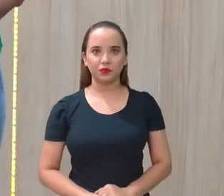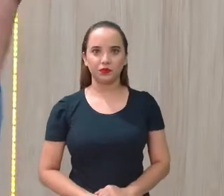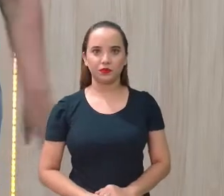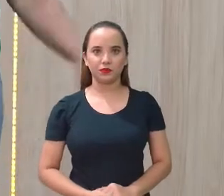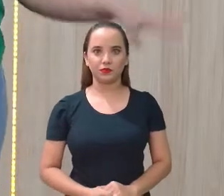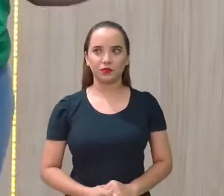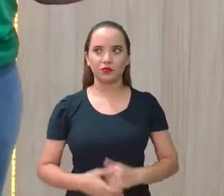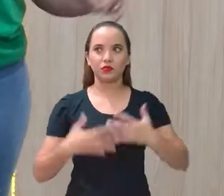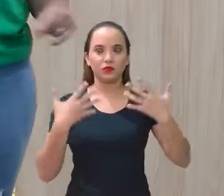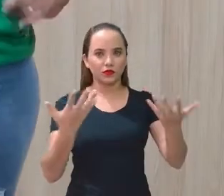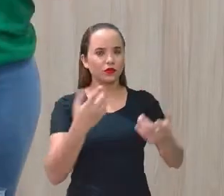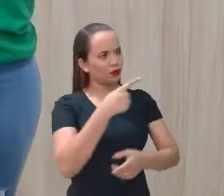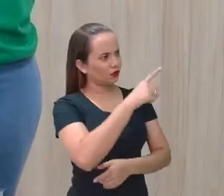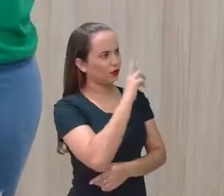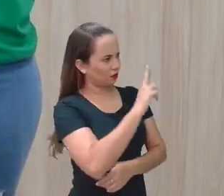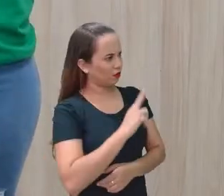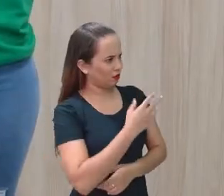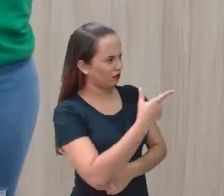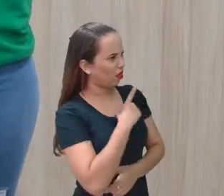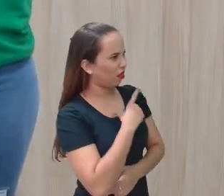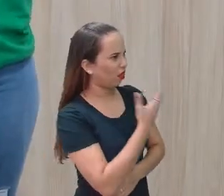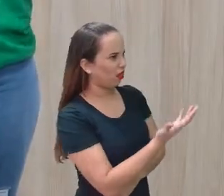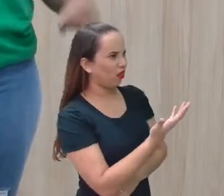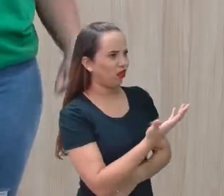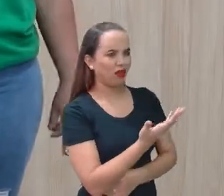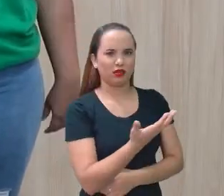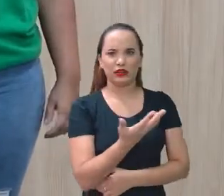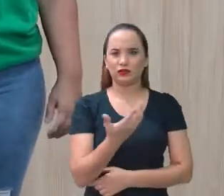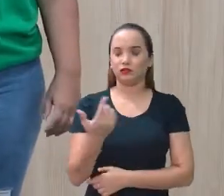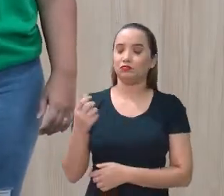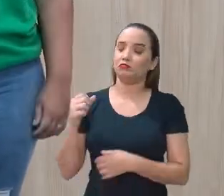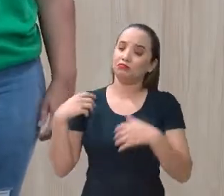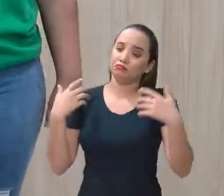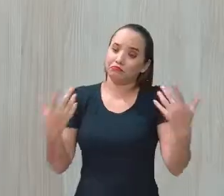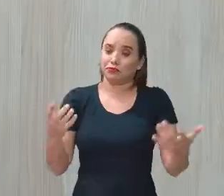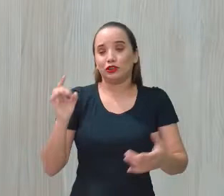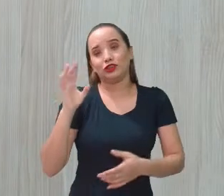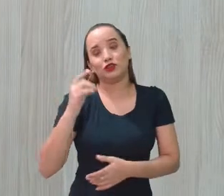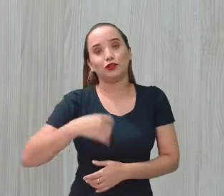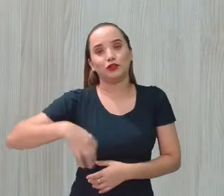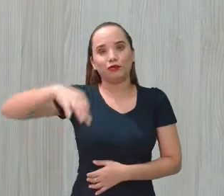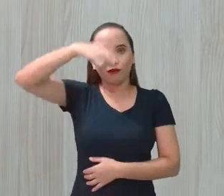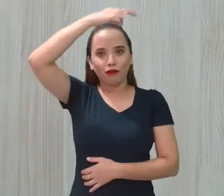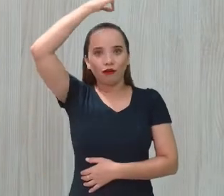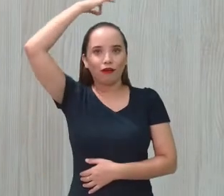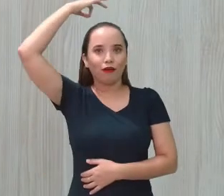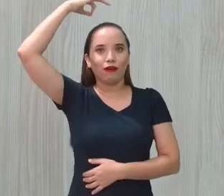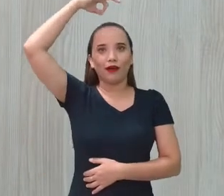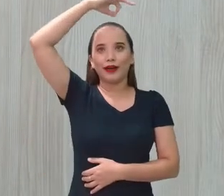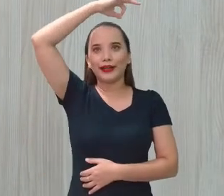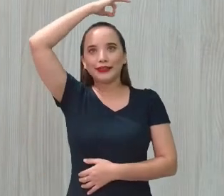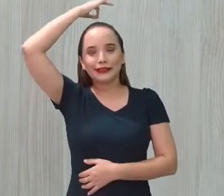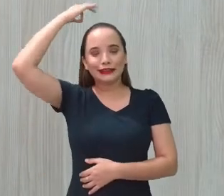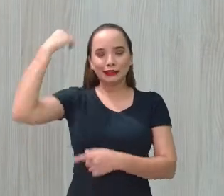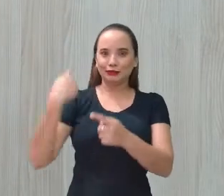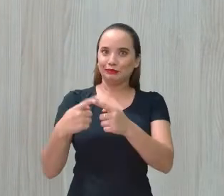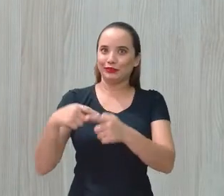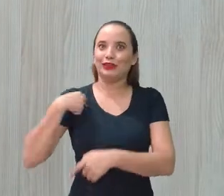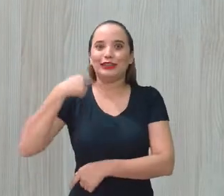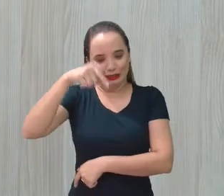E aí, Mili, muitas respostas? Só se forem respostas espirituais, porque seguimos aqui